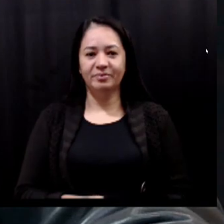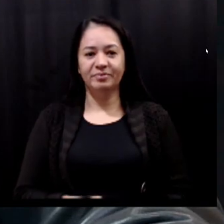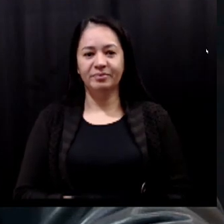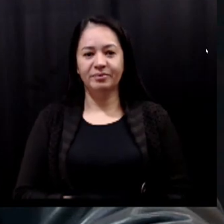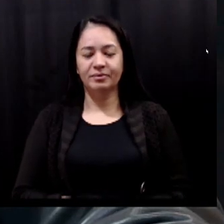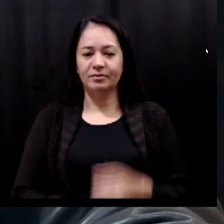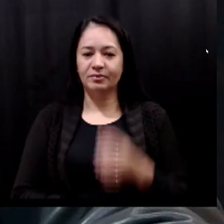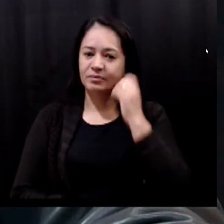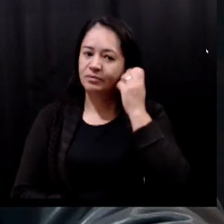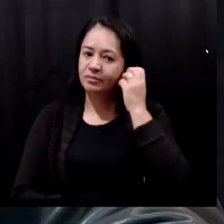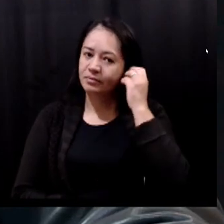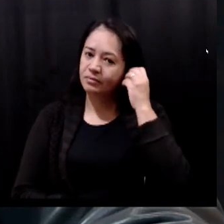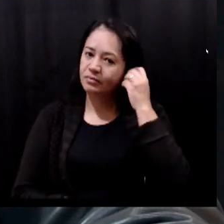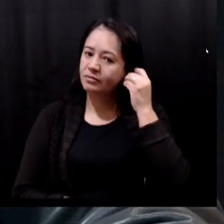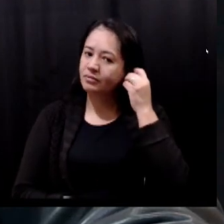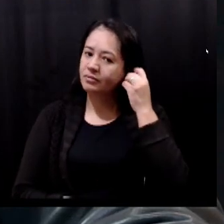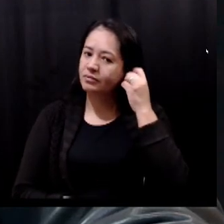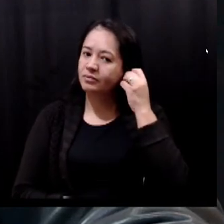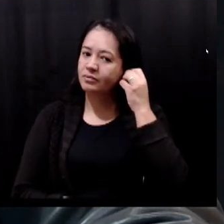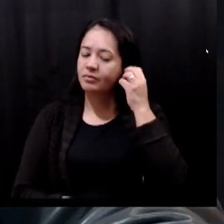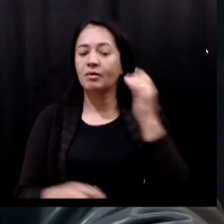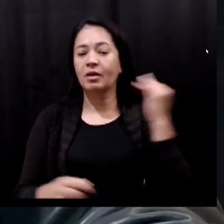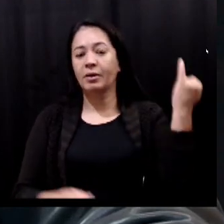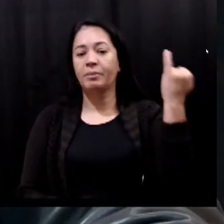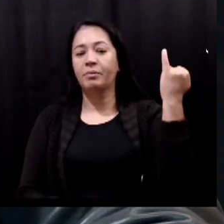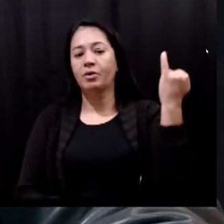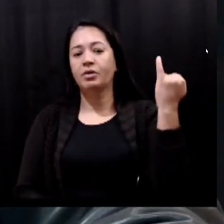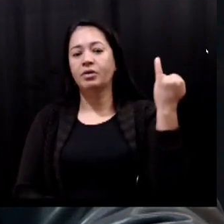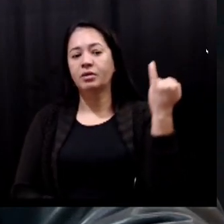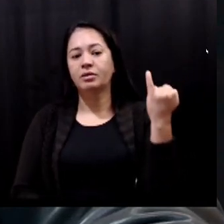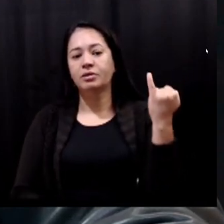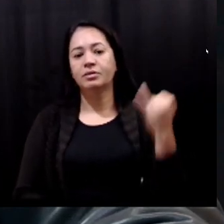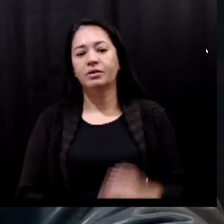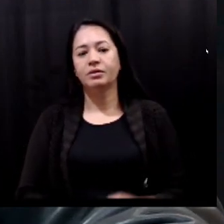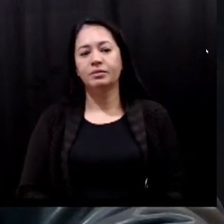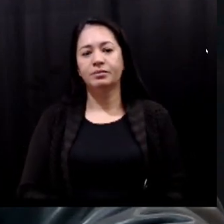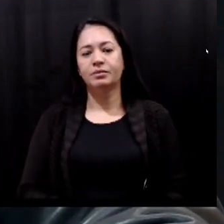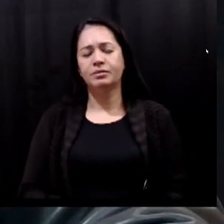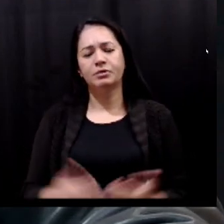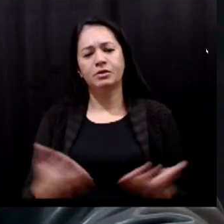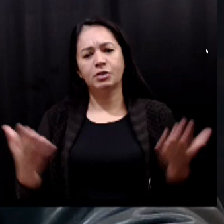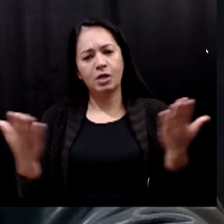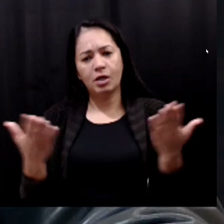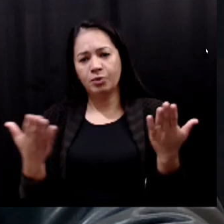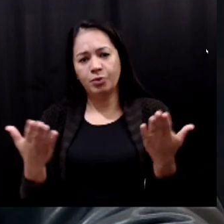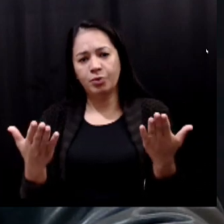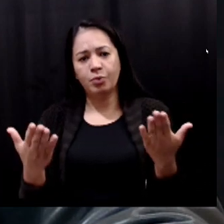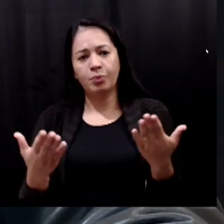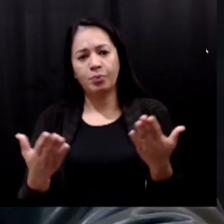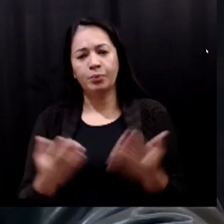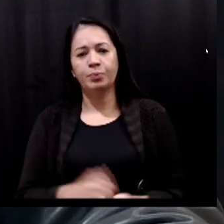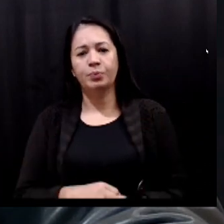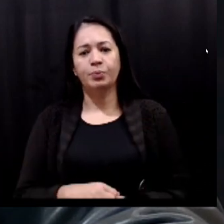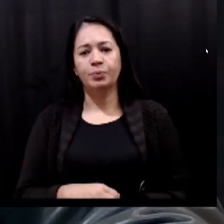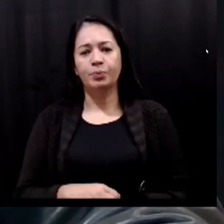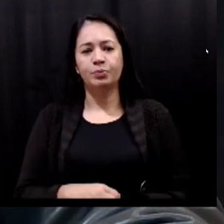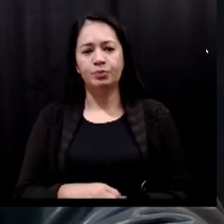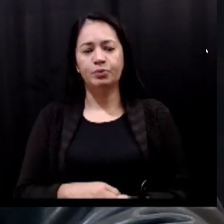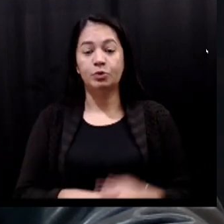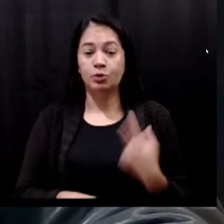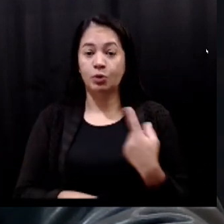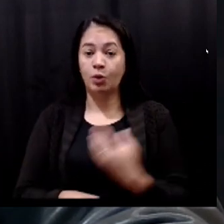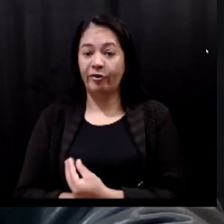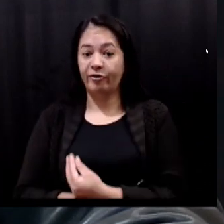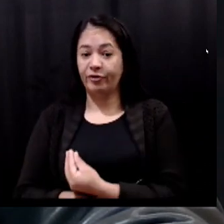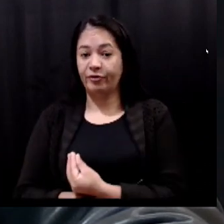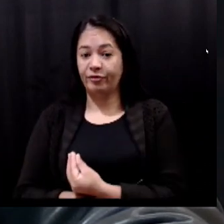bastante importante e contemporâneo, né? Nós vivemos um momento